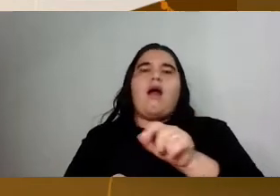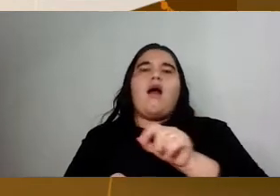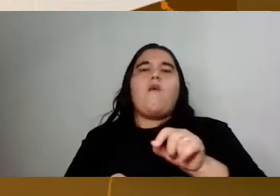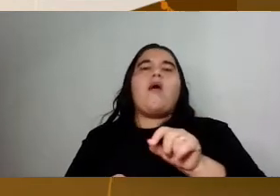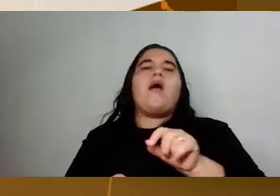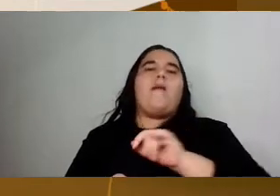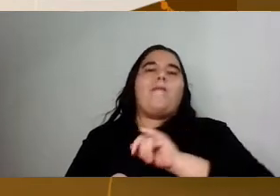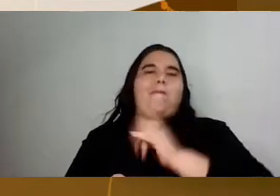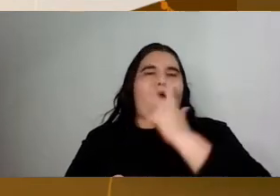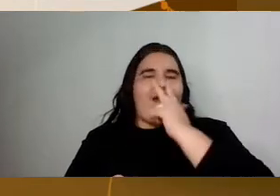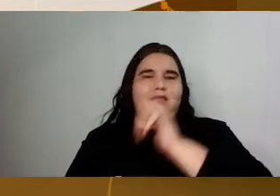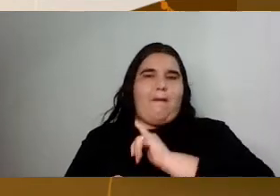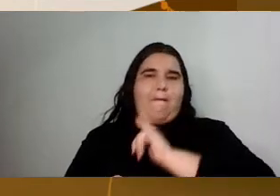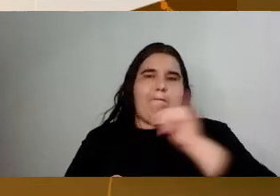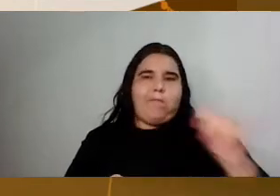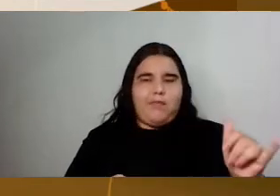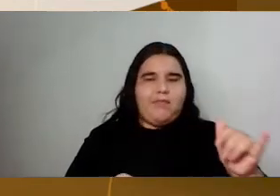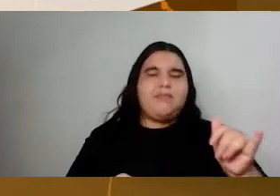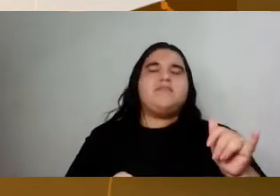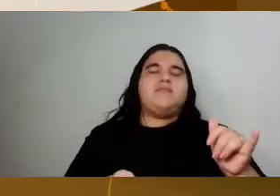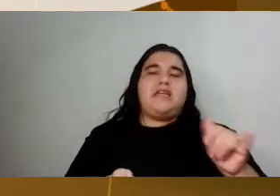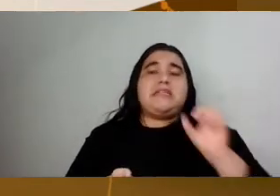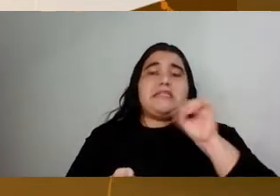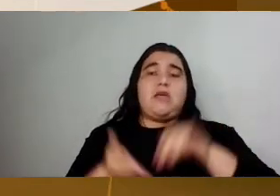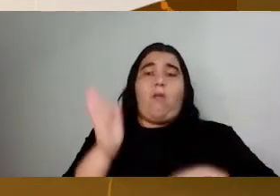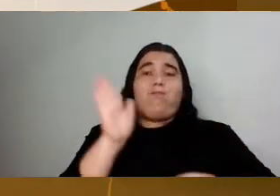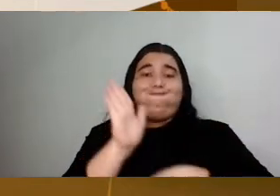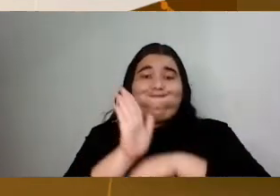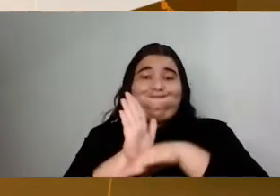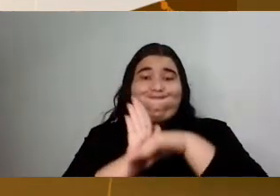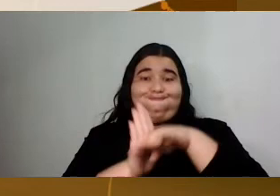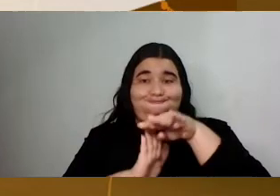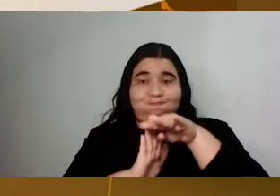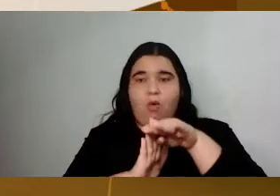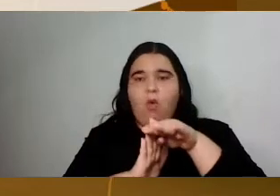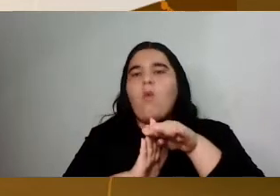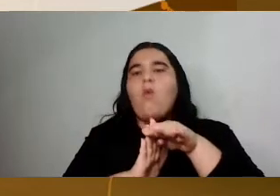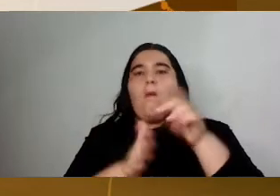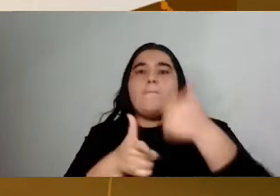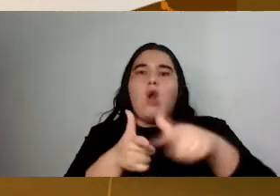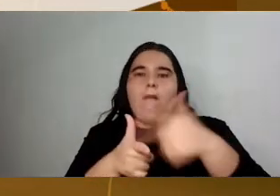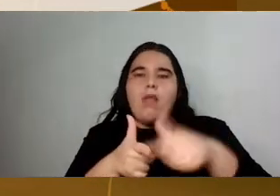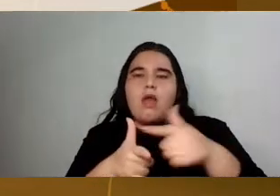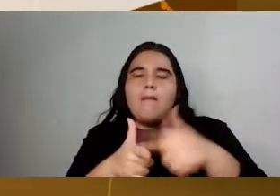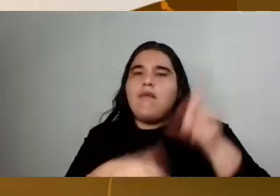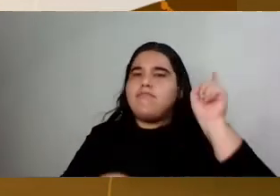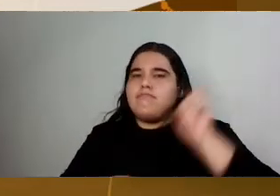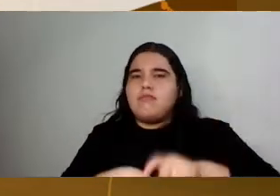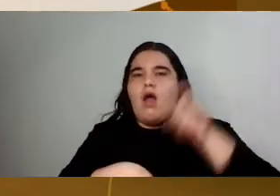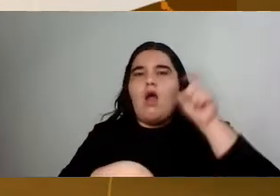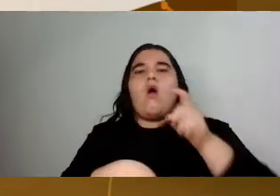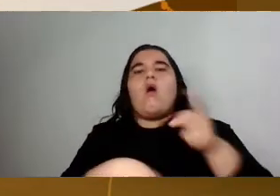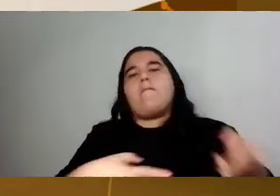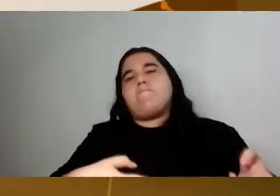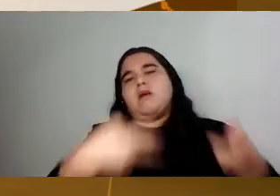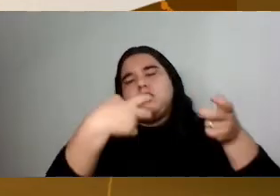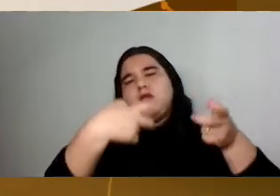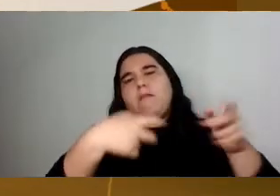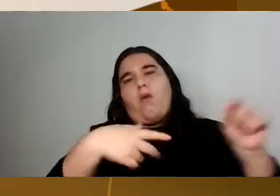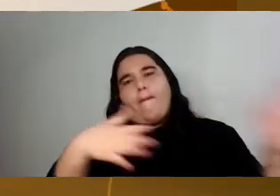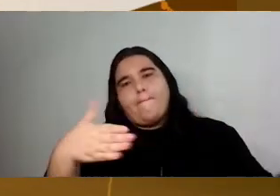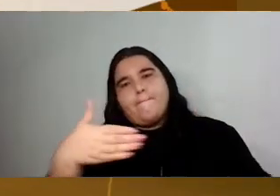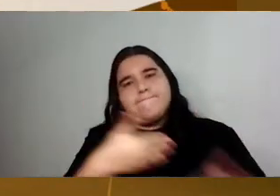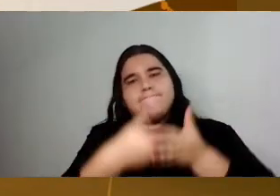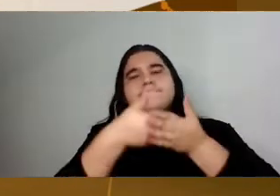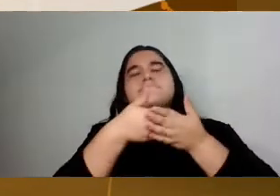as válvulas da entrada e da saída do transformador. E manda uma mensagem para nós informando que houve um problema,